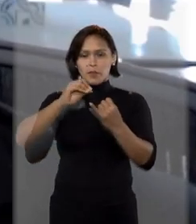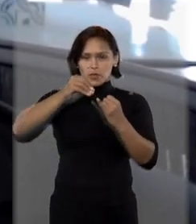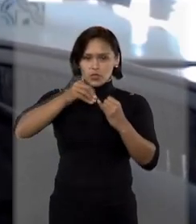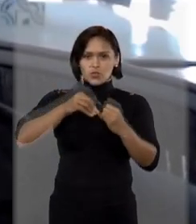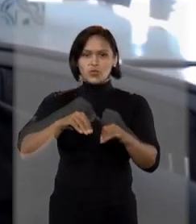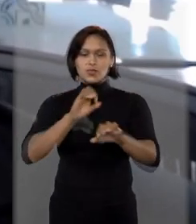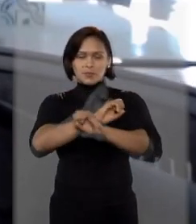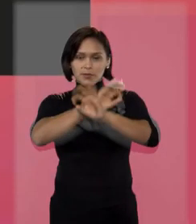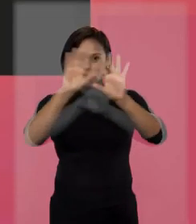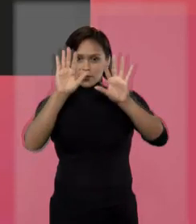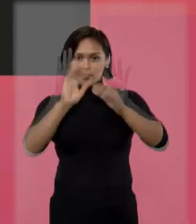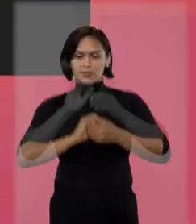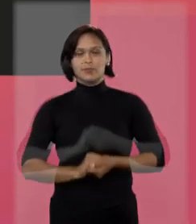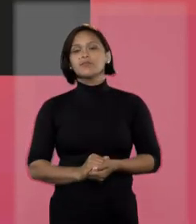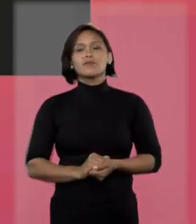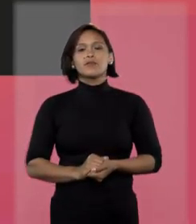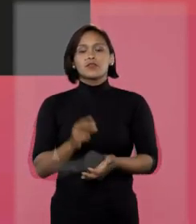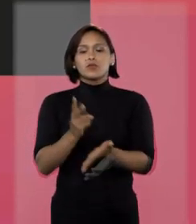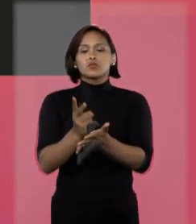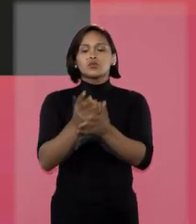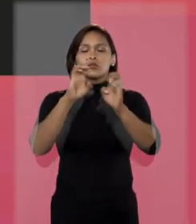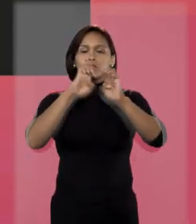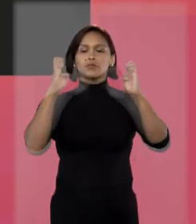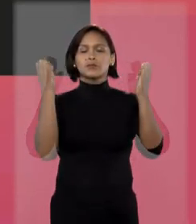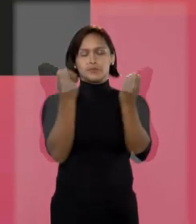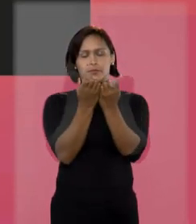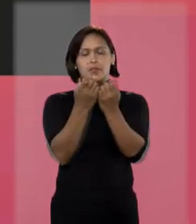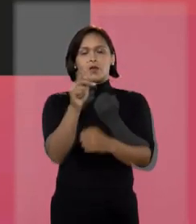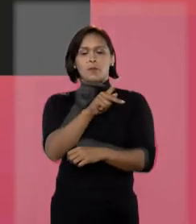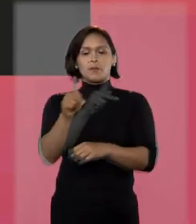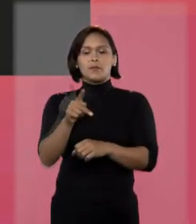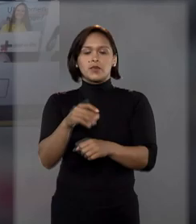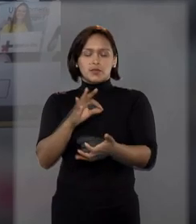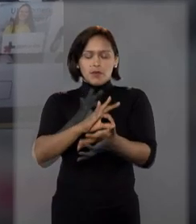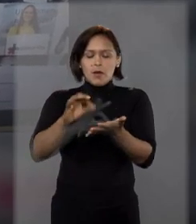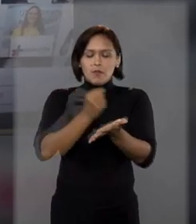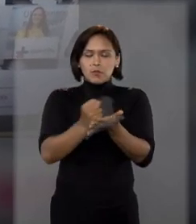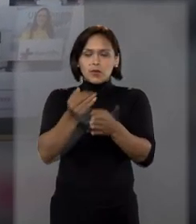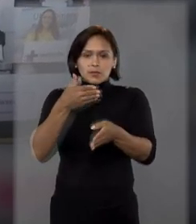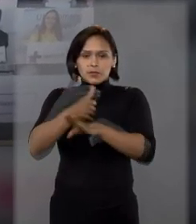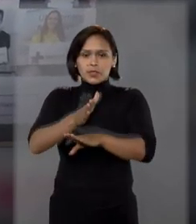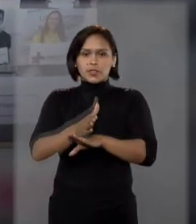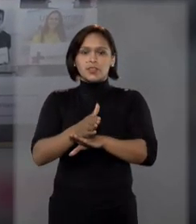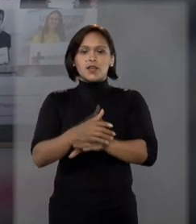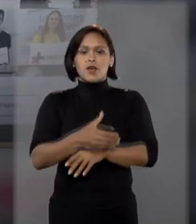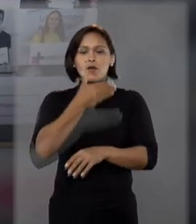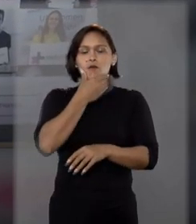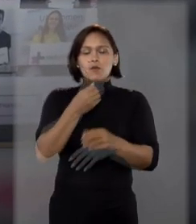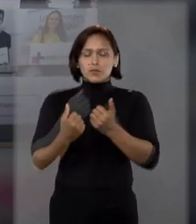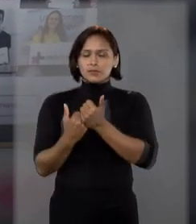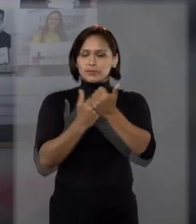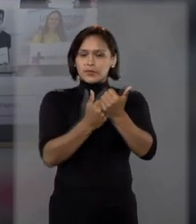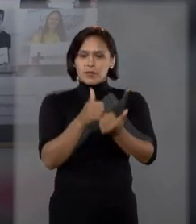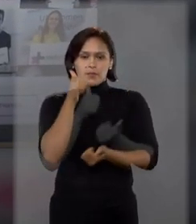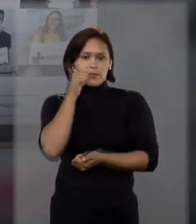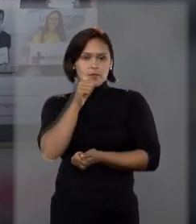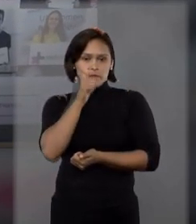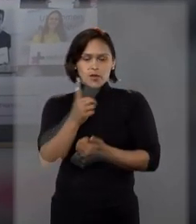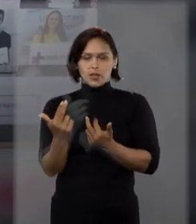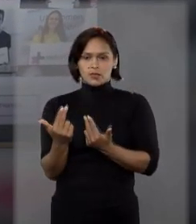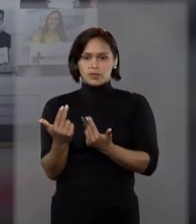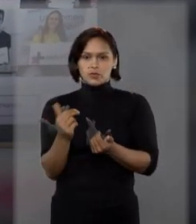mais transparentes. Durante o evento, o presidente fez a adesão pessoal ao protocolo chamado He for She, ou Eles por